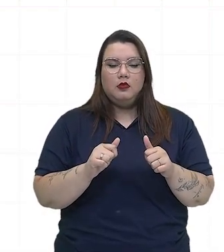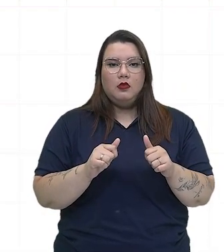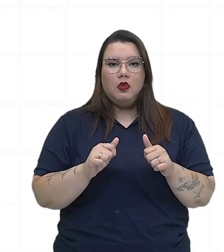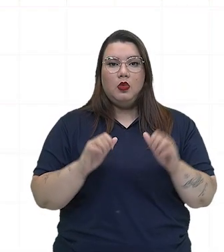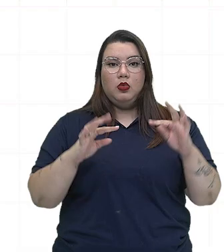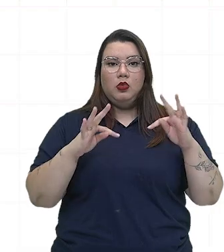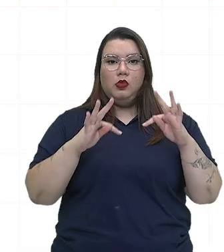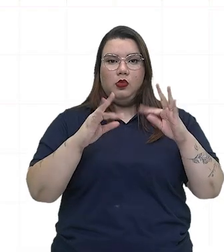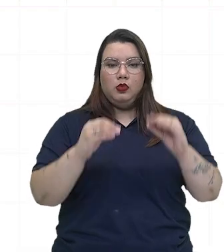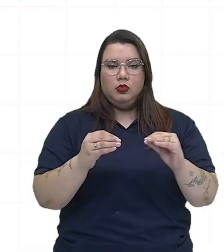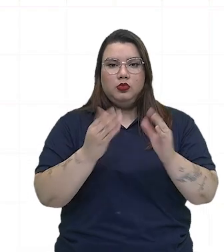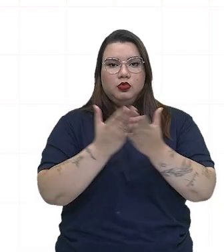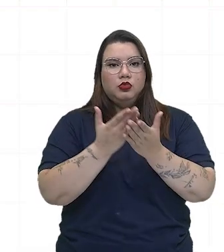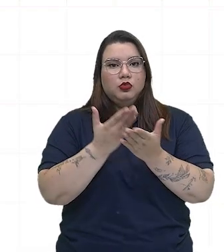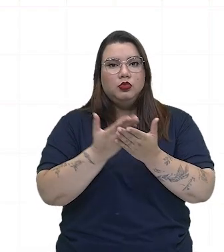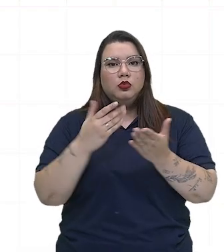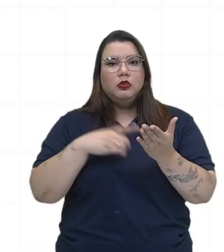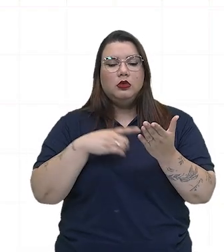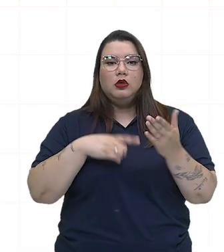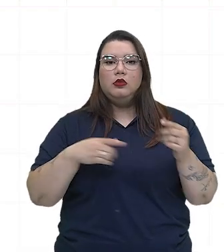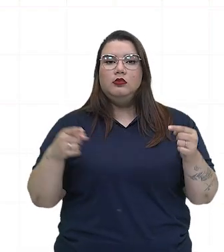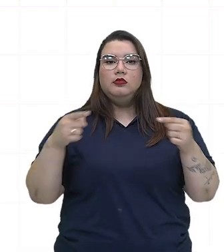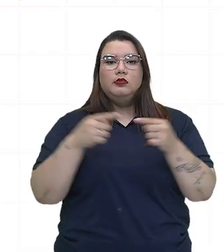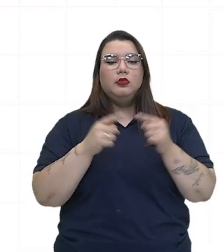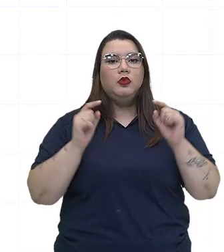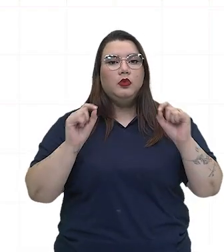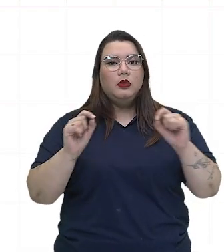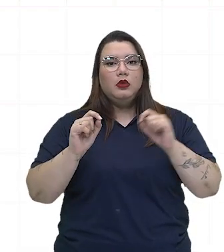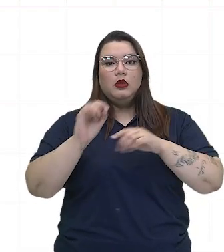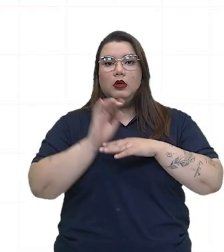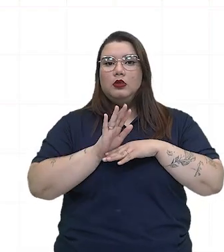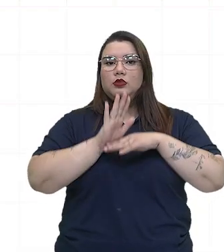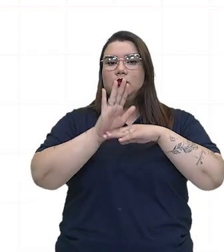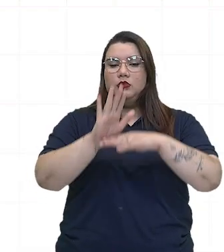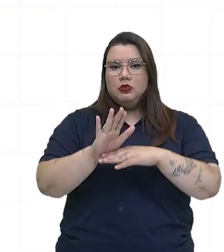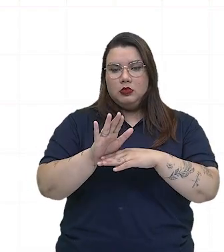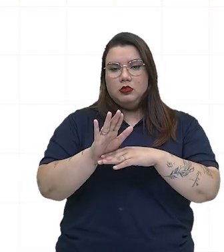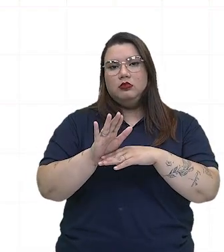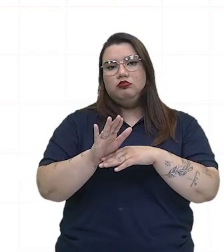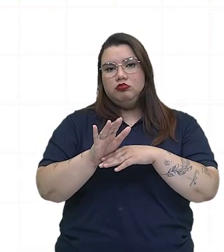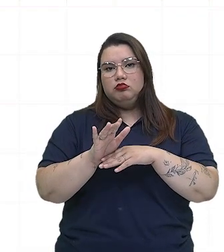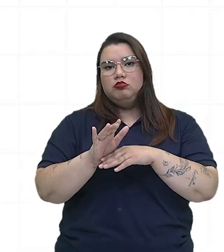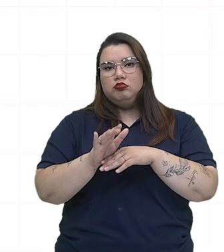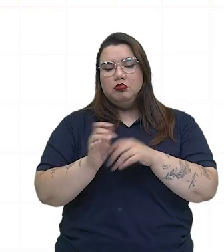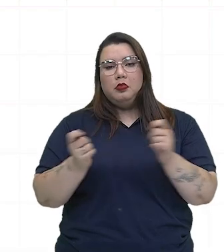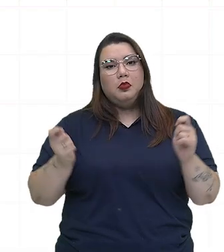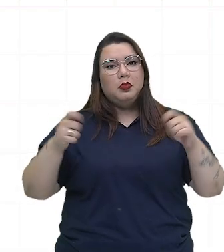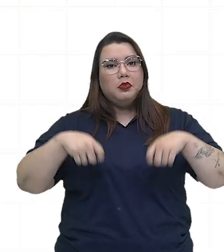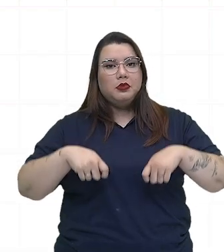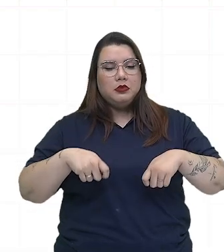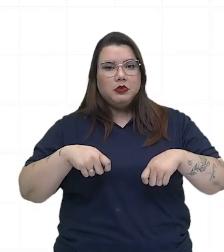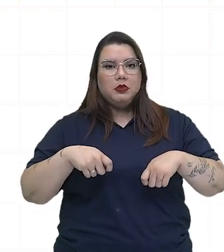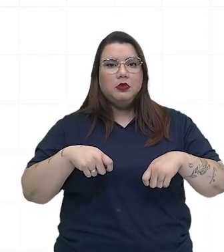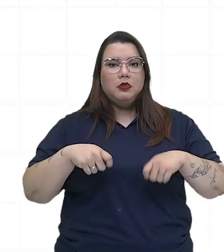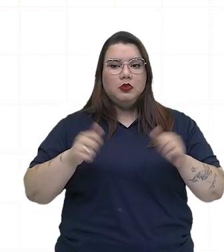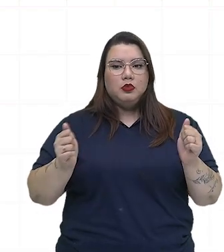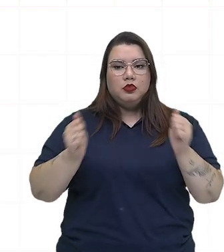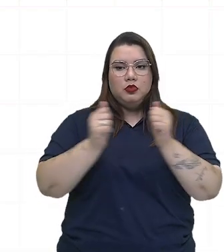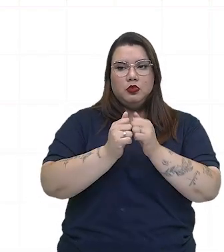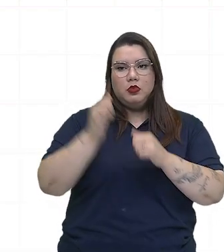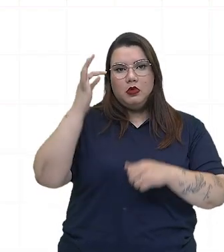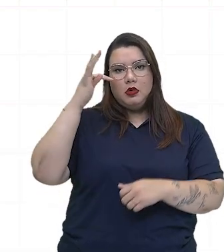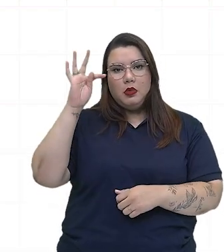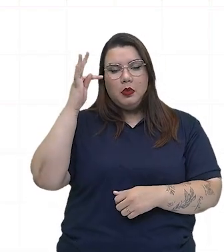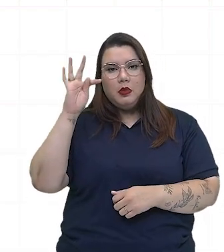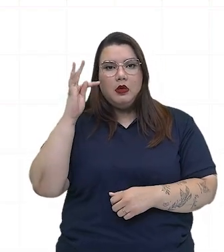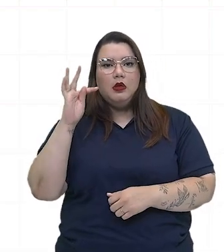esses estudos, eles vieram ali ajudar, né, abrir caminho, juntamente com a